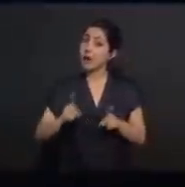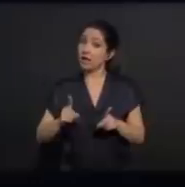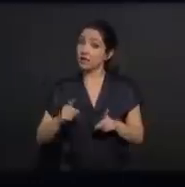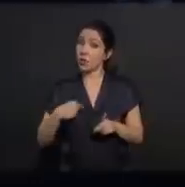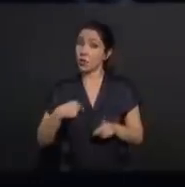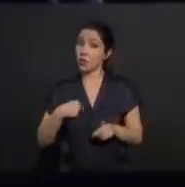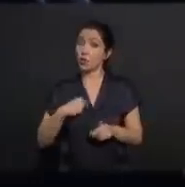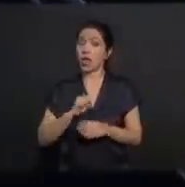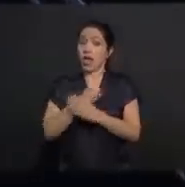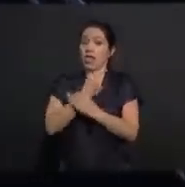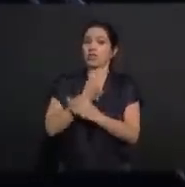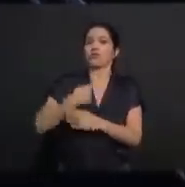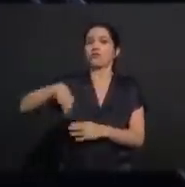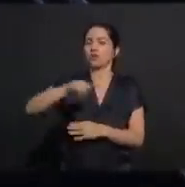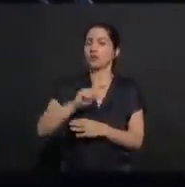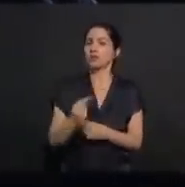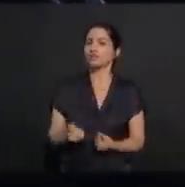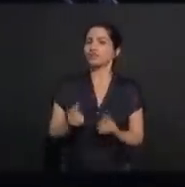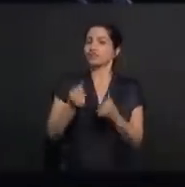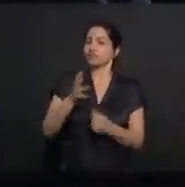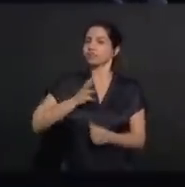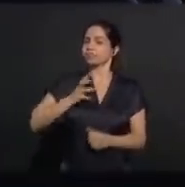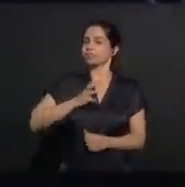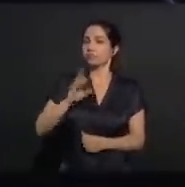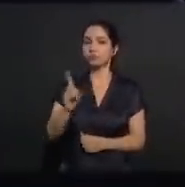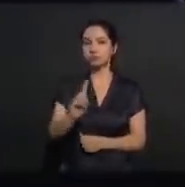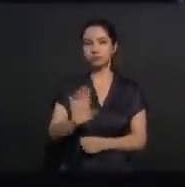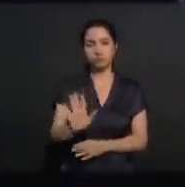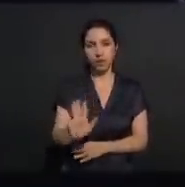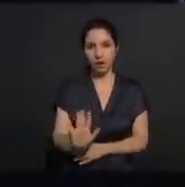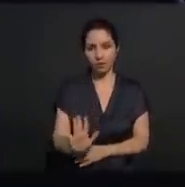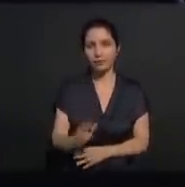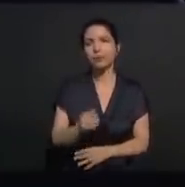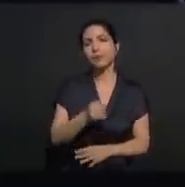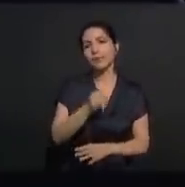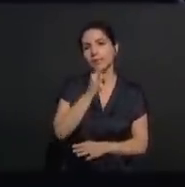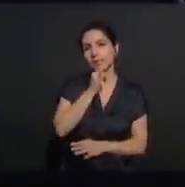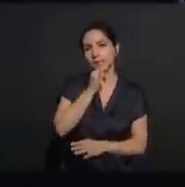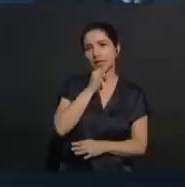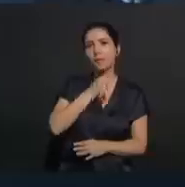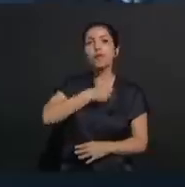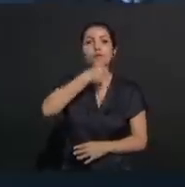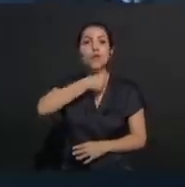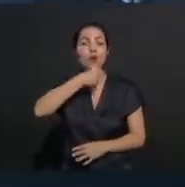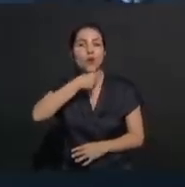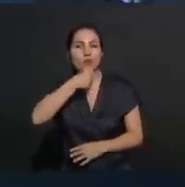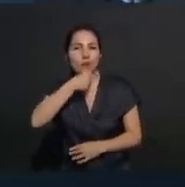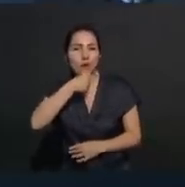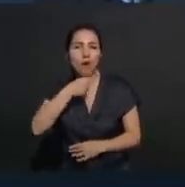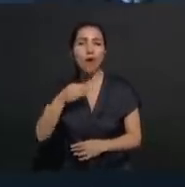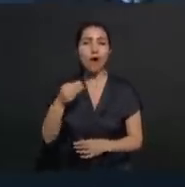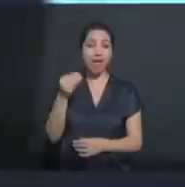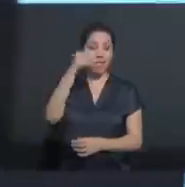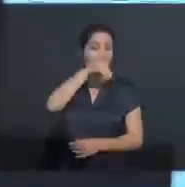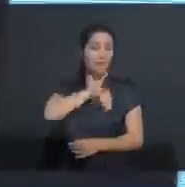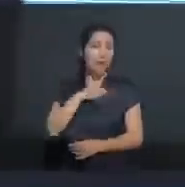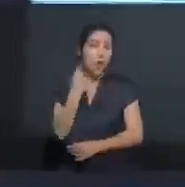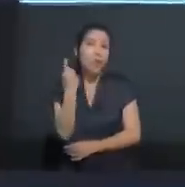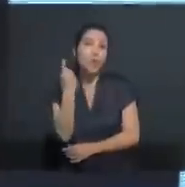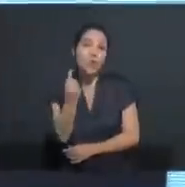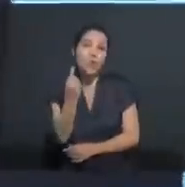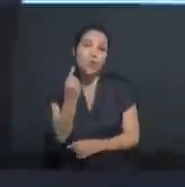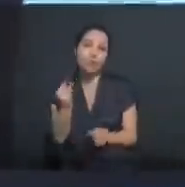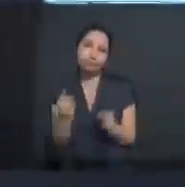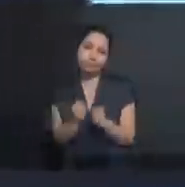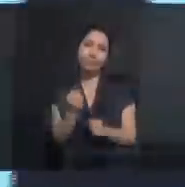Também não. Você sabe o que eu estou falando? Vou falar aqui porque a pessoa já morreu. Minha avó. Minha avó ganhava um